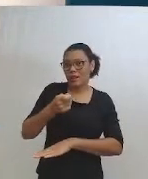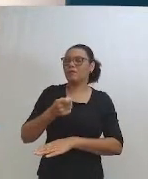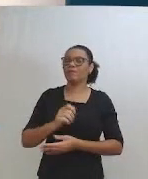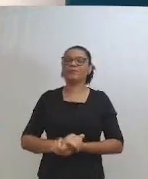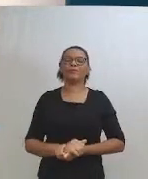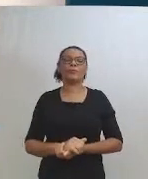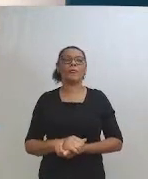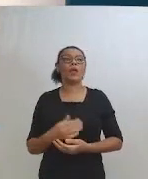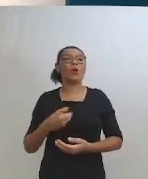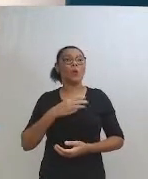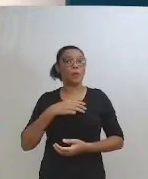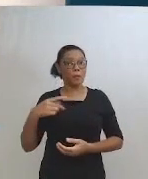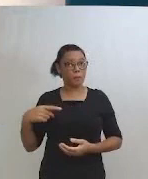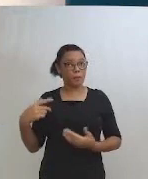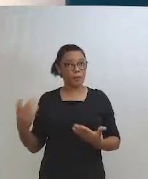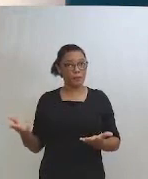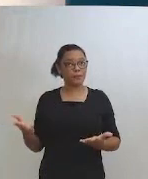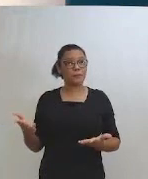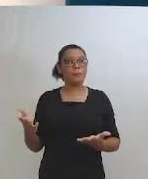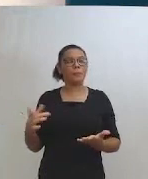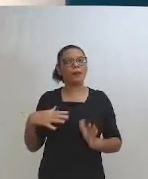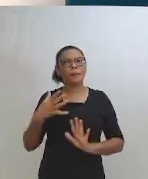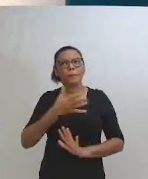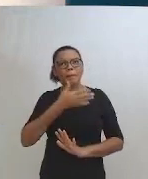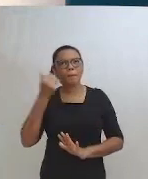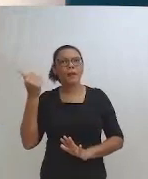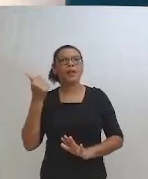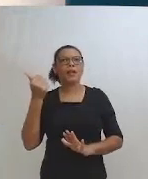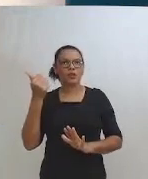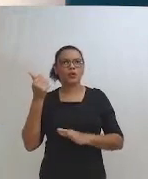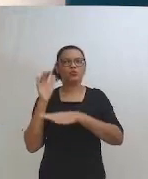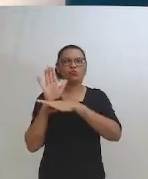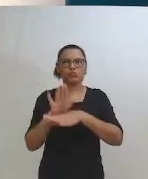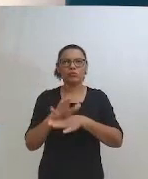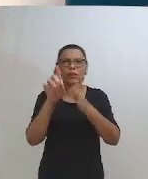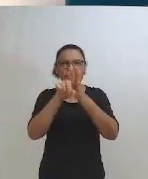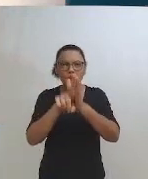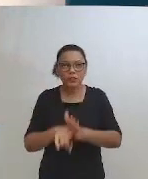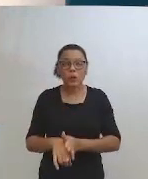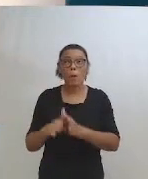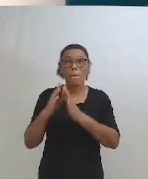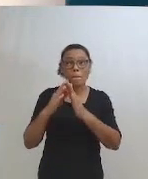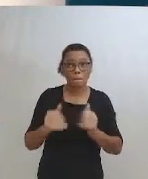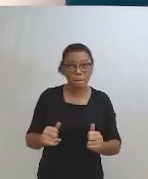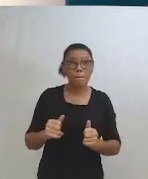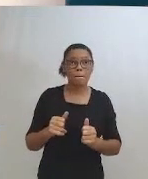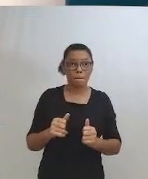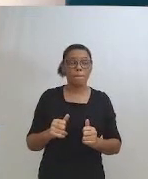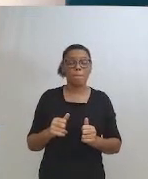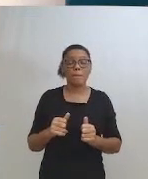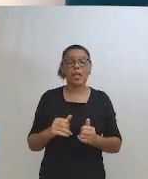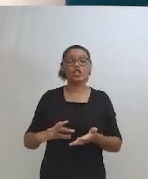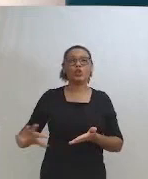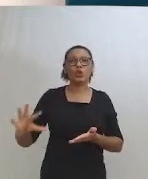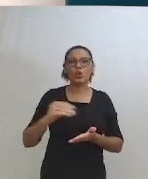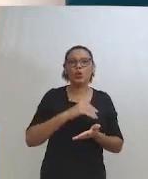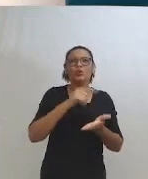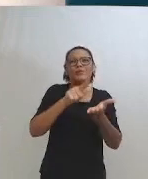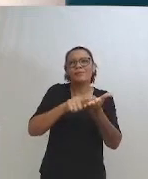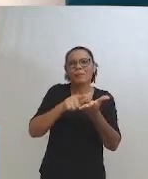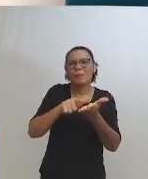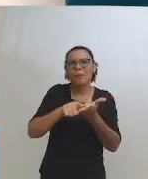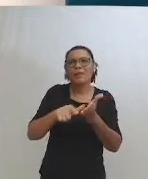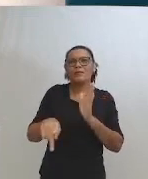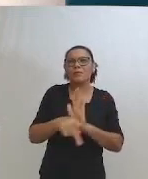proporcionar a melhor investigação, requisita, então, declarações de imposto de renda. De fato,